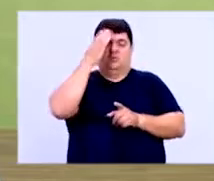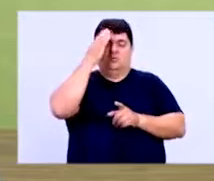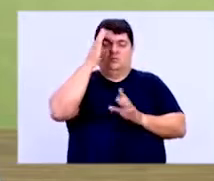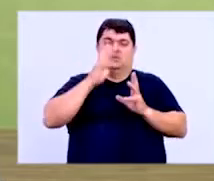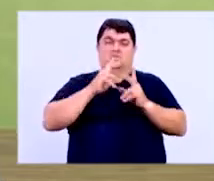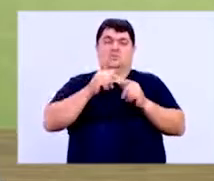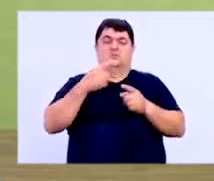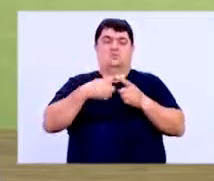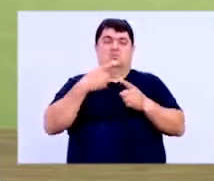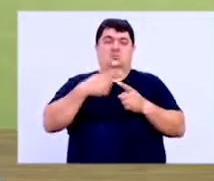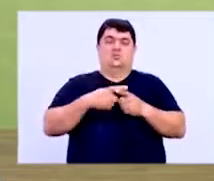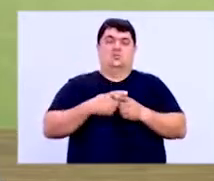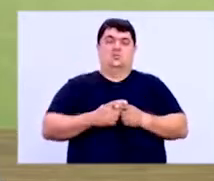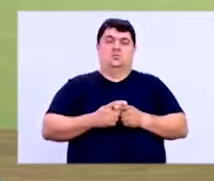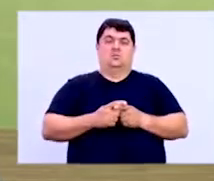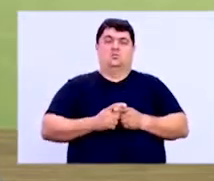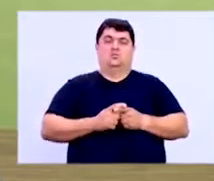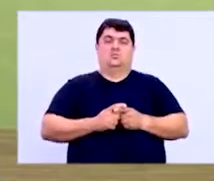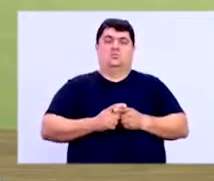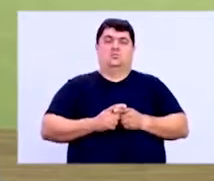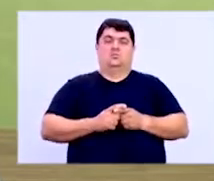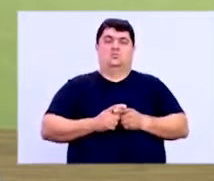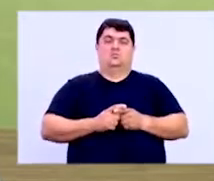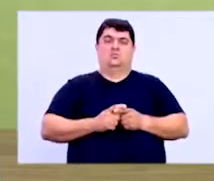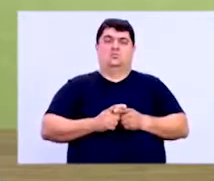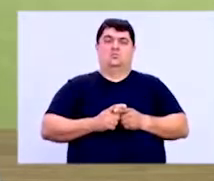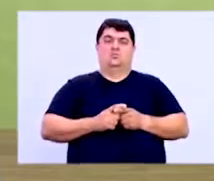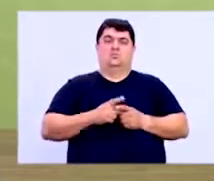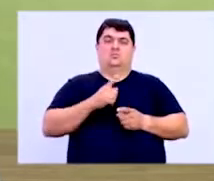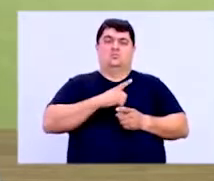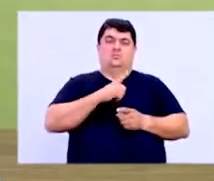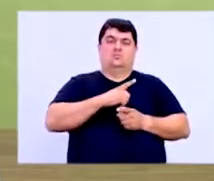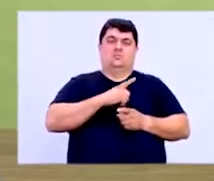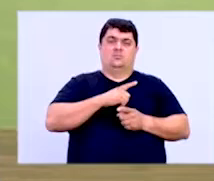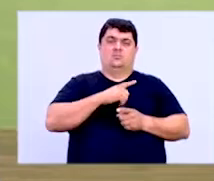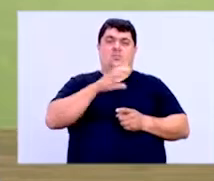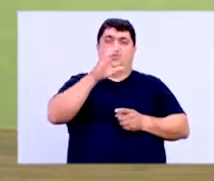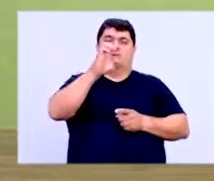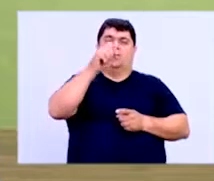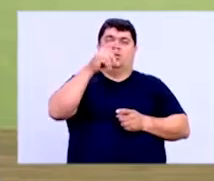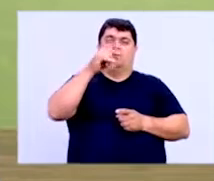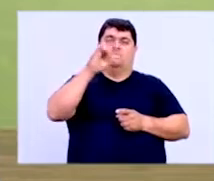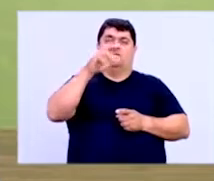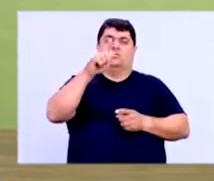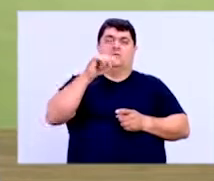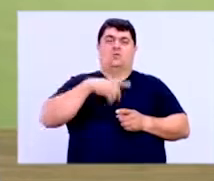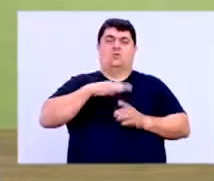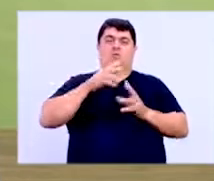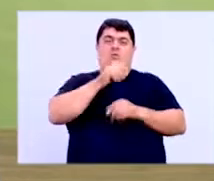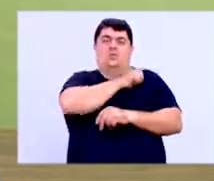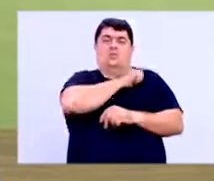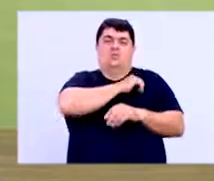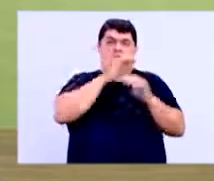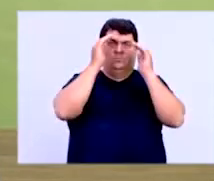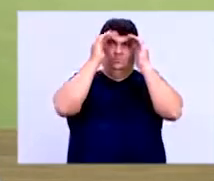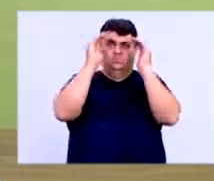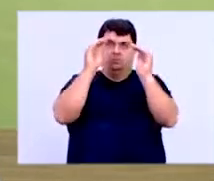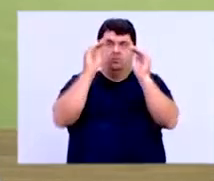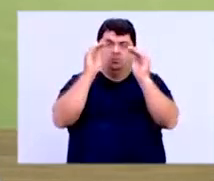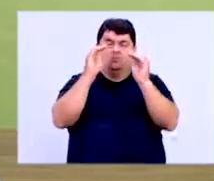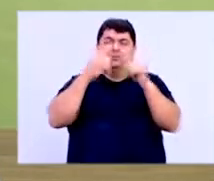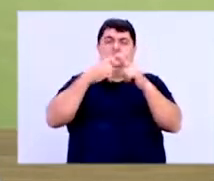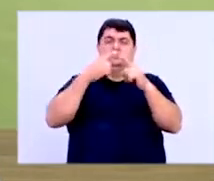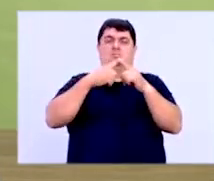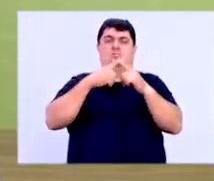matéria, porque temos a informação aqui do Espigão de Oeste que os alunos estão atentos, o que significa